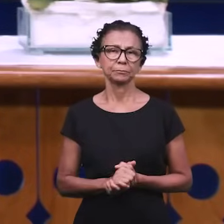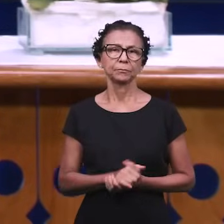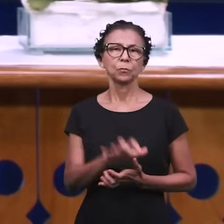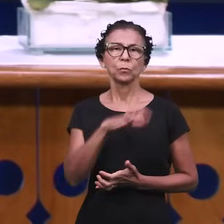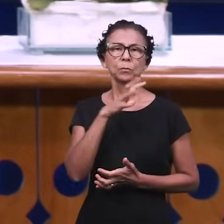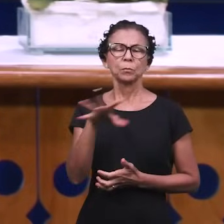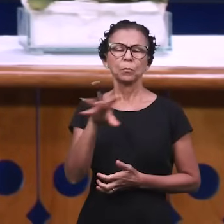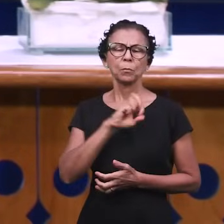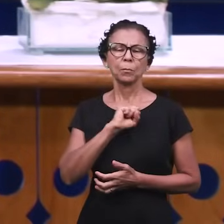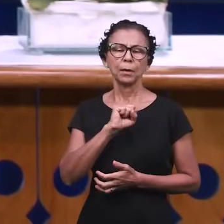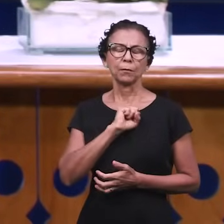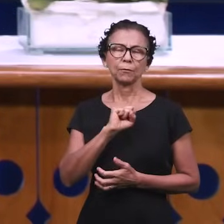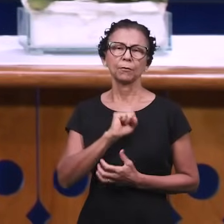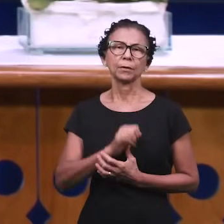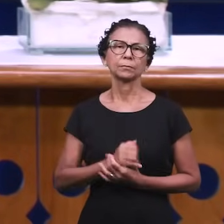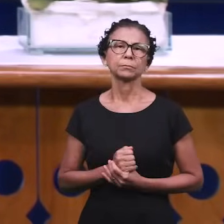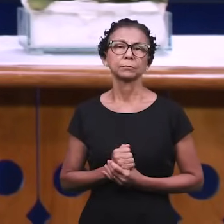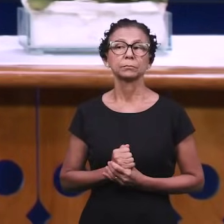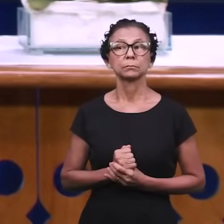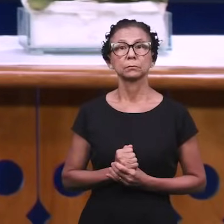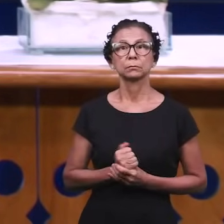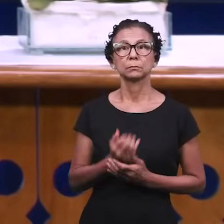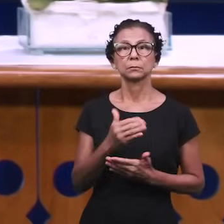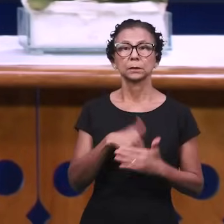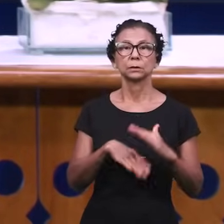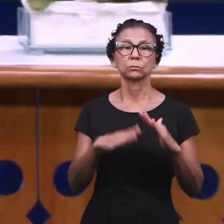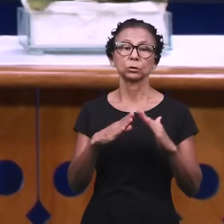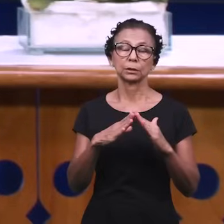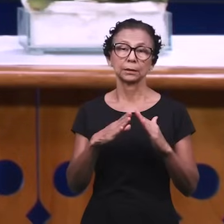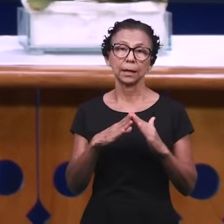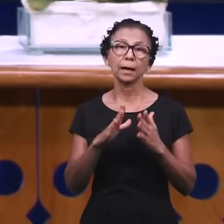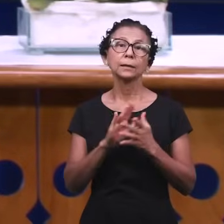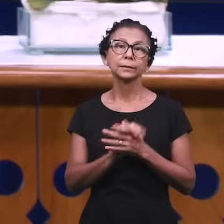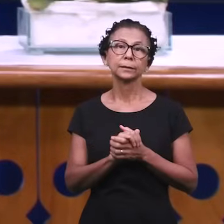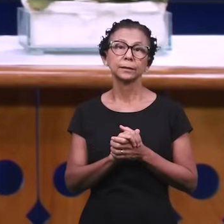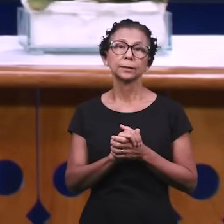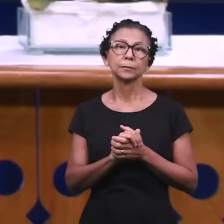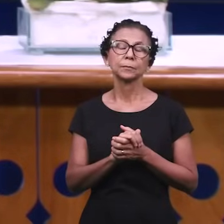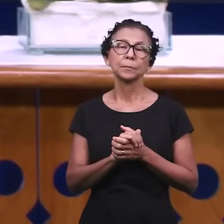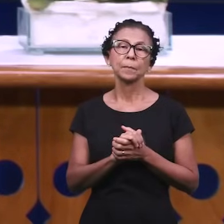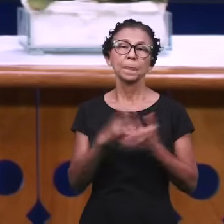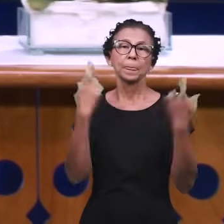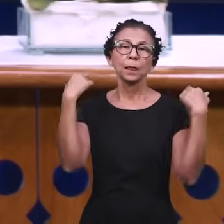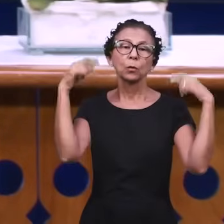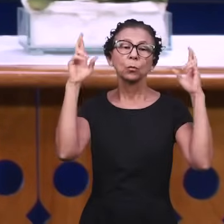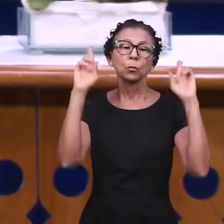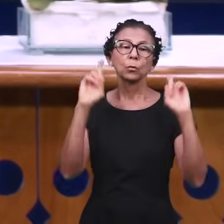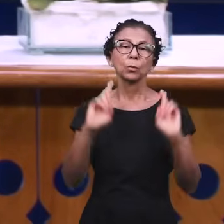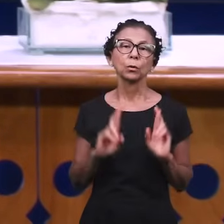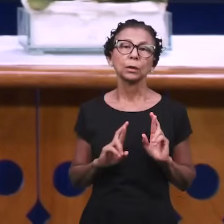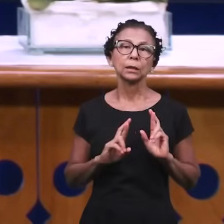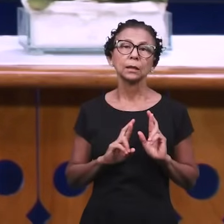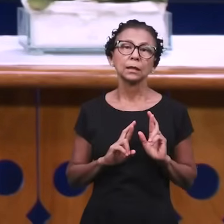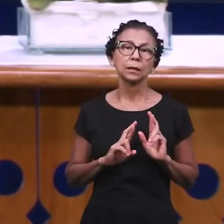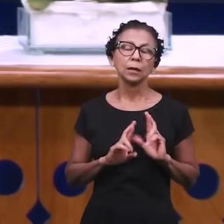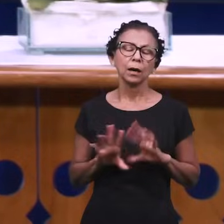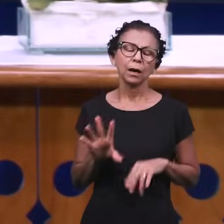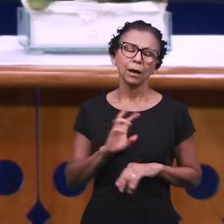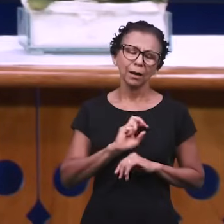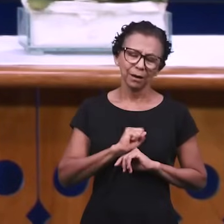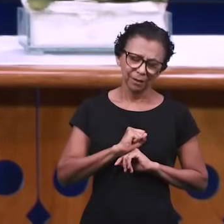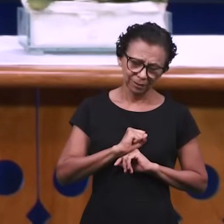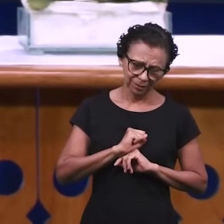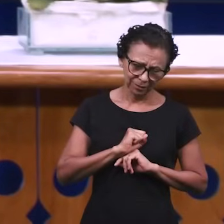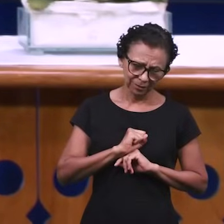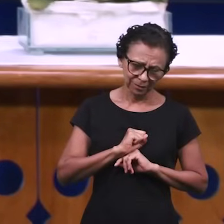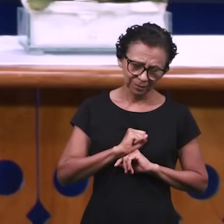de muita estimação. Então, na entrada desse animal dentro de casa, o cordeiro que entrava dentro de casa, começava a nascer